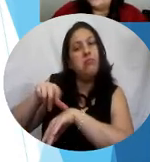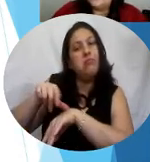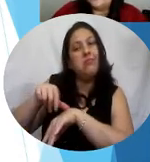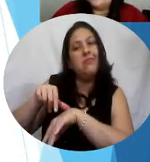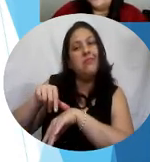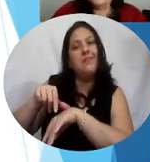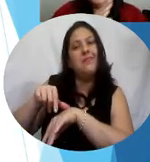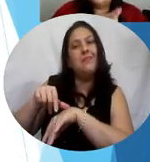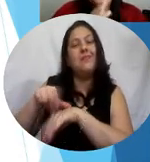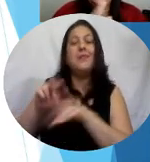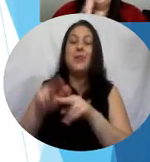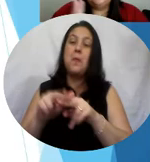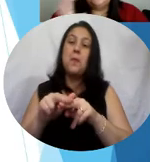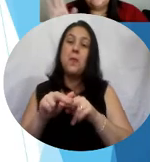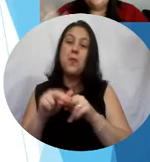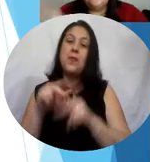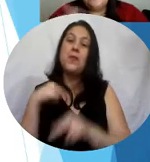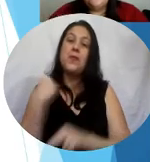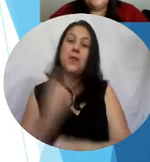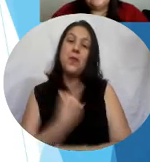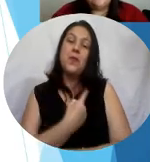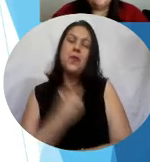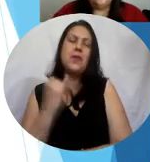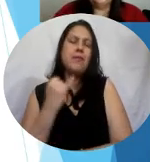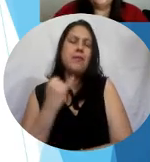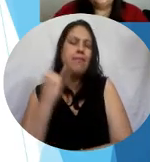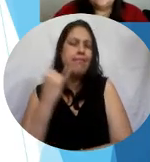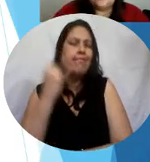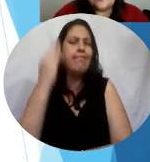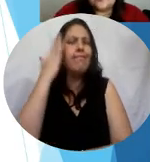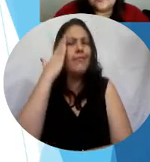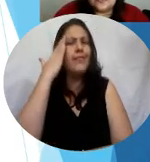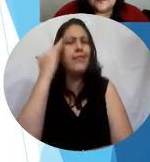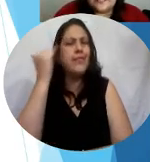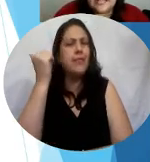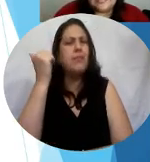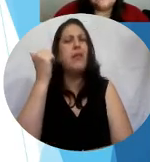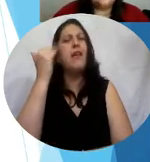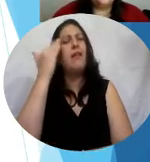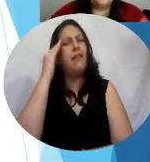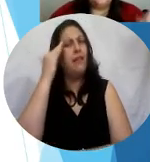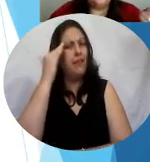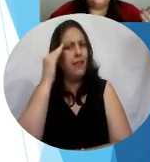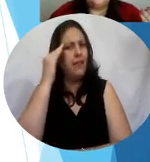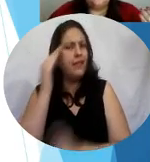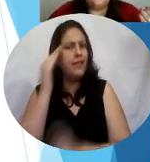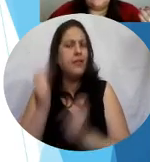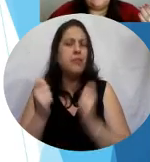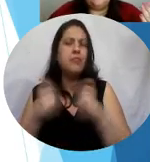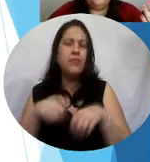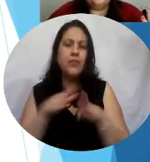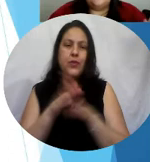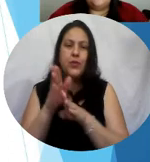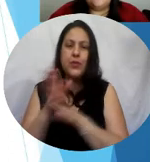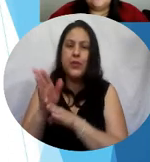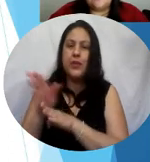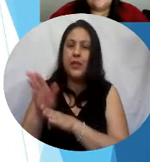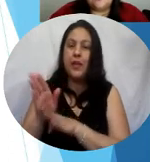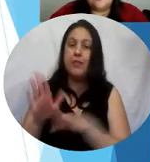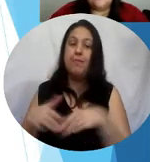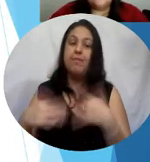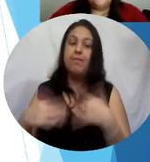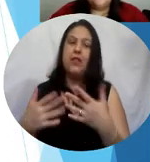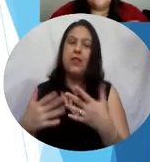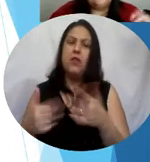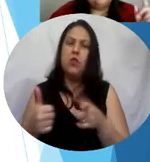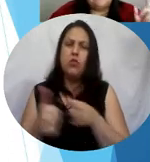gente conhecer os sinais, para que a gente também dê caminho para essas pessoas dentro das nossas comunidades. Então, os primeiros sinais